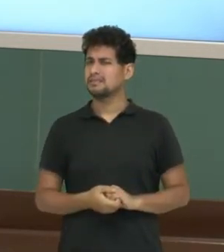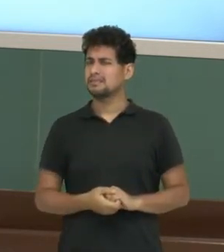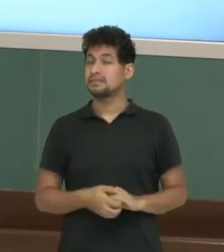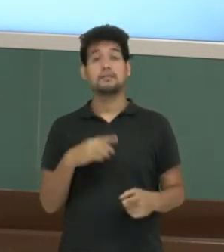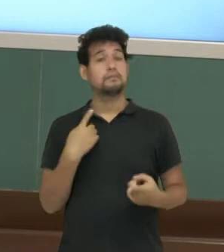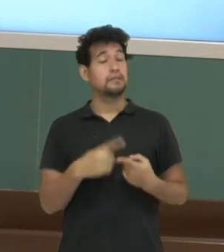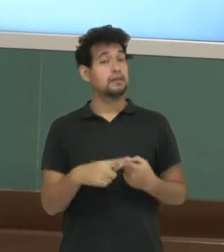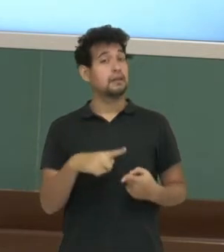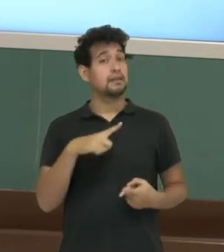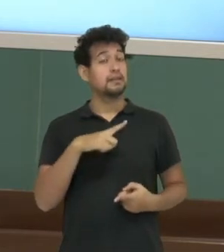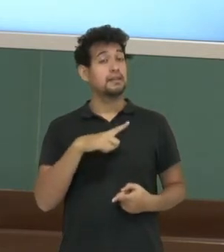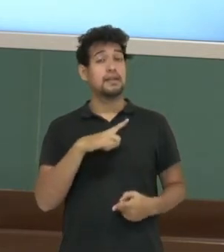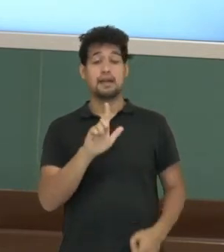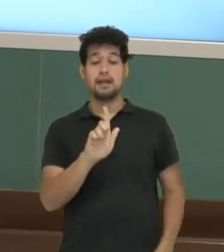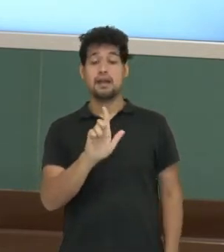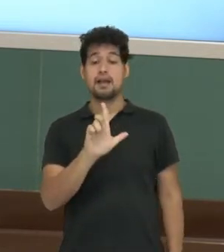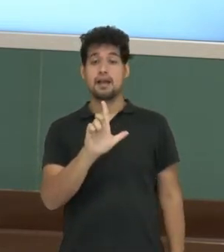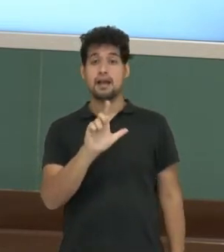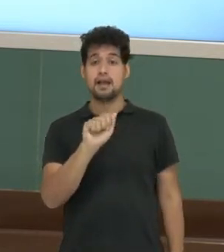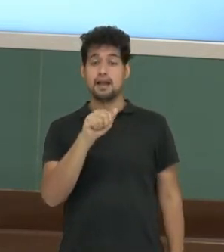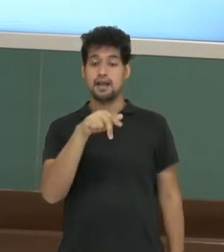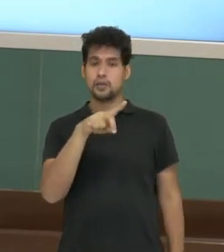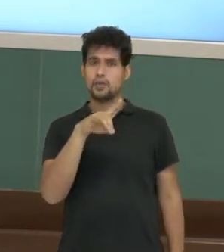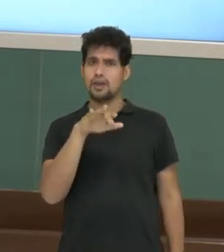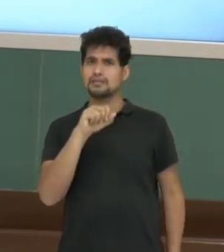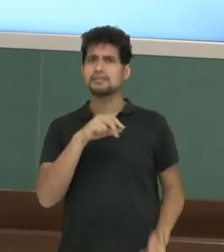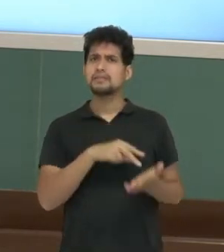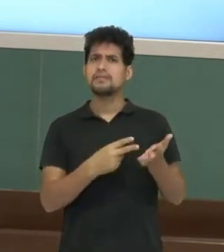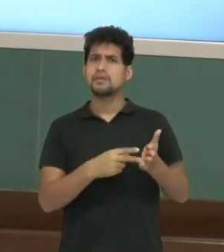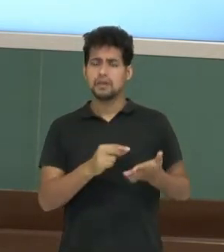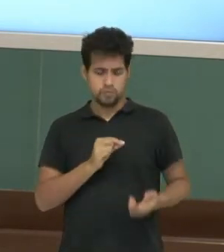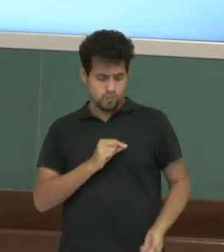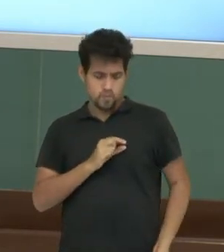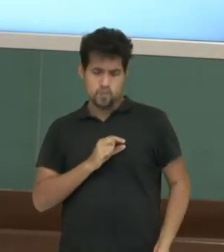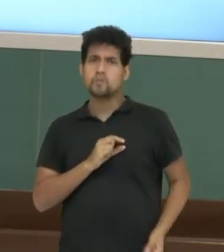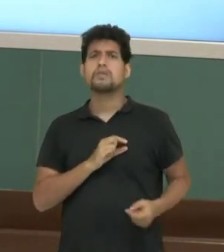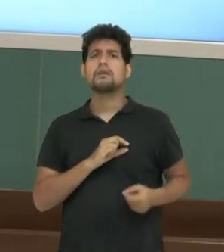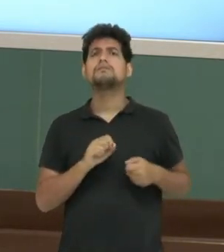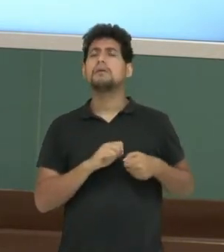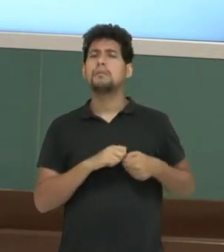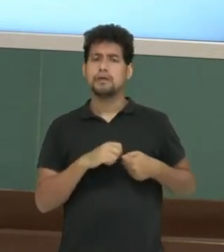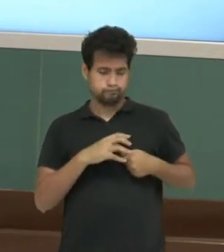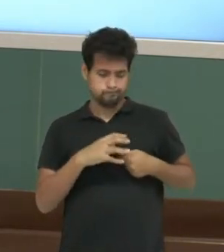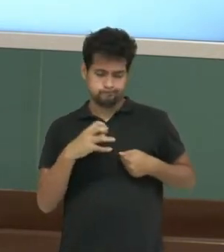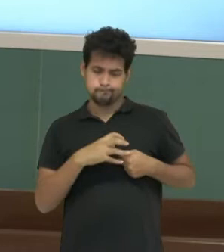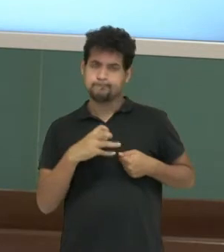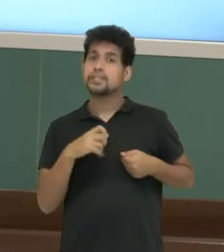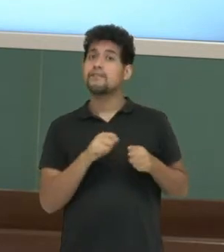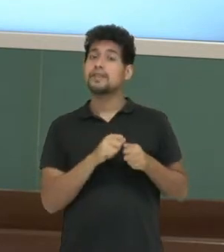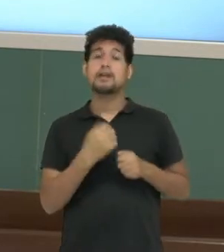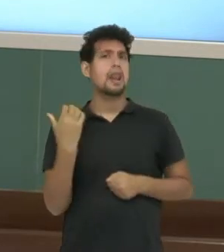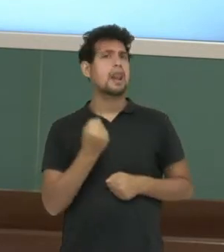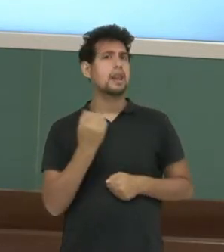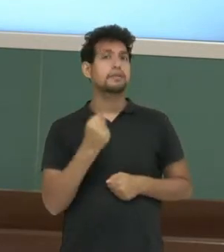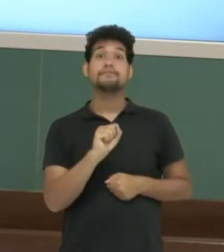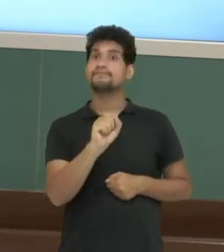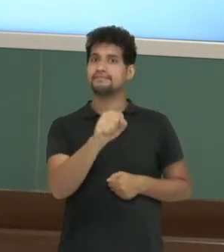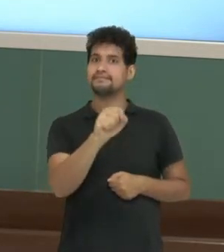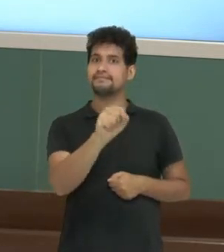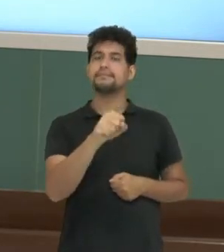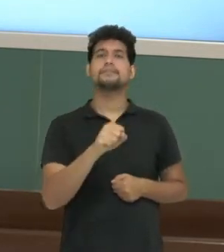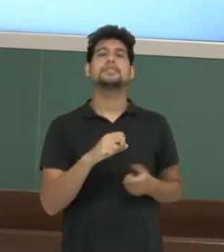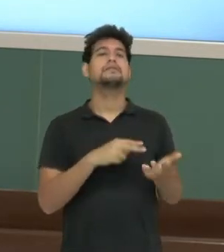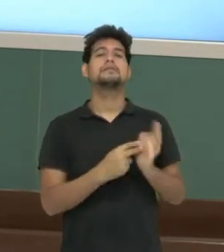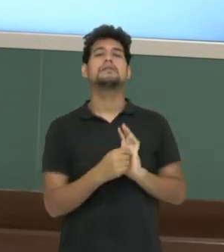possui glândulas mamárias que têm a capacidade de produção de leite, isso mesmo, né?